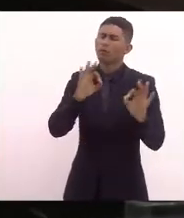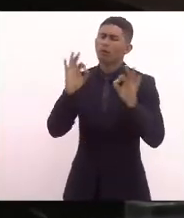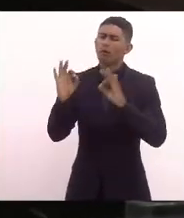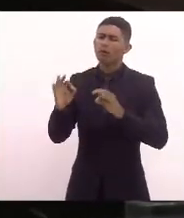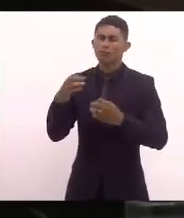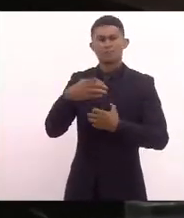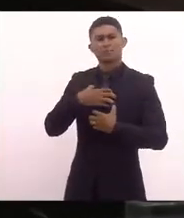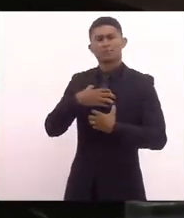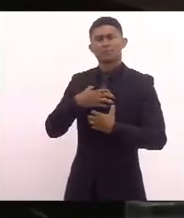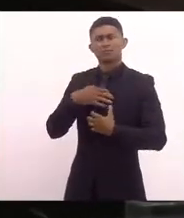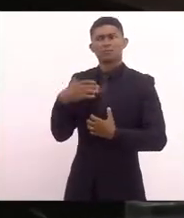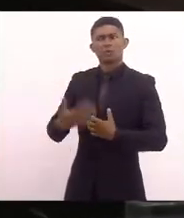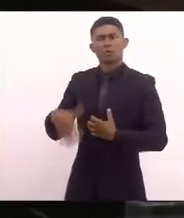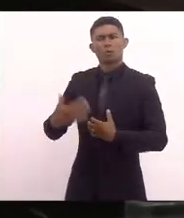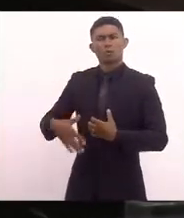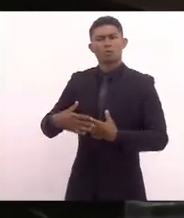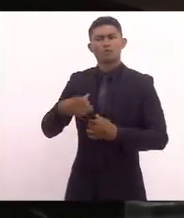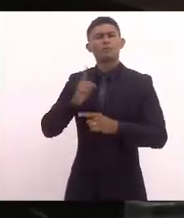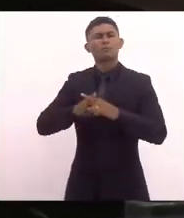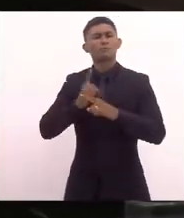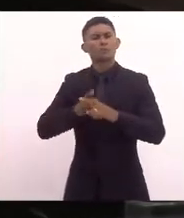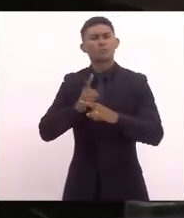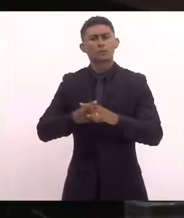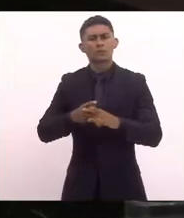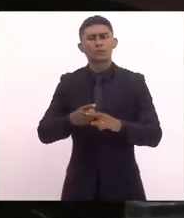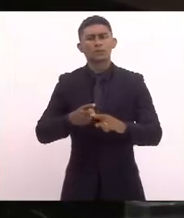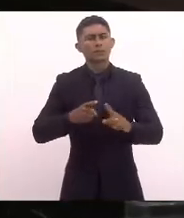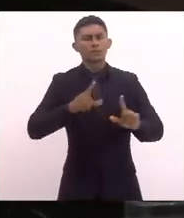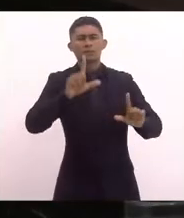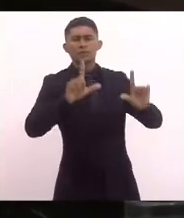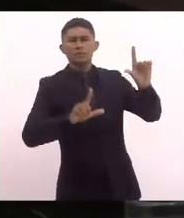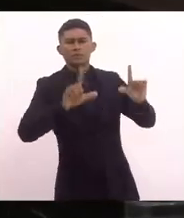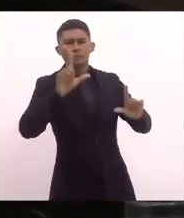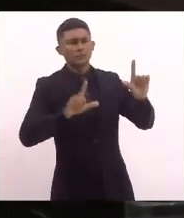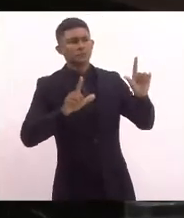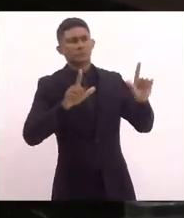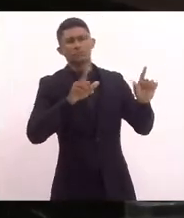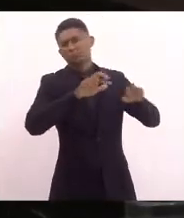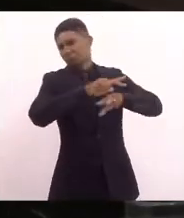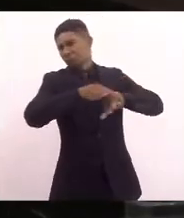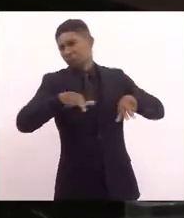a mídia mexe comigo, quando fala só dos enfermeiros.